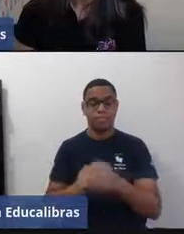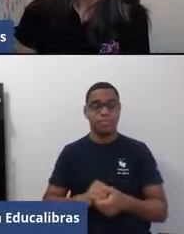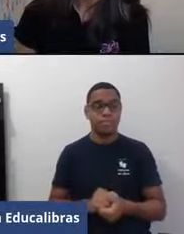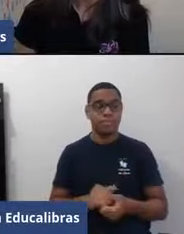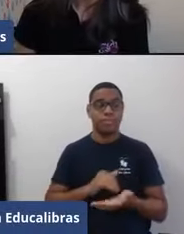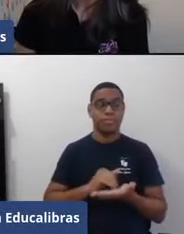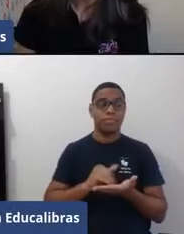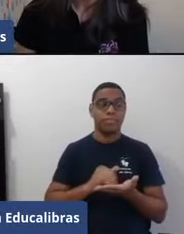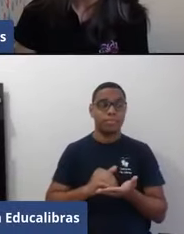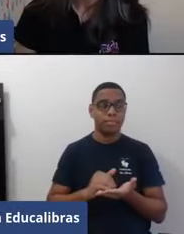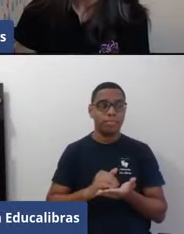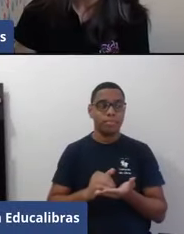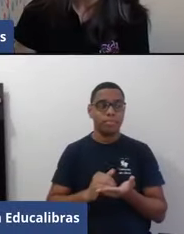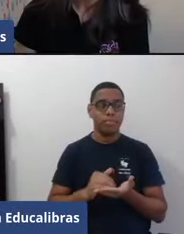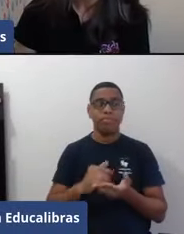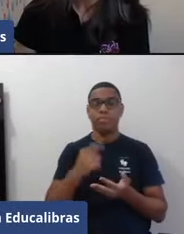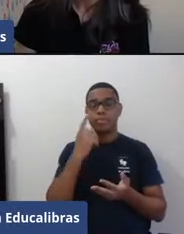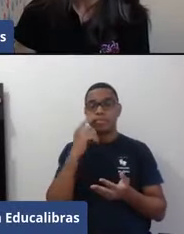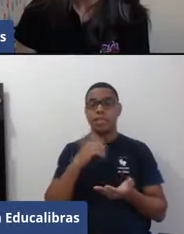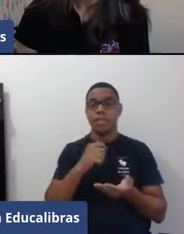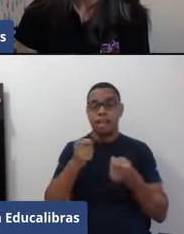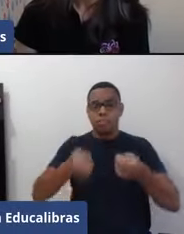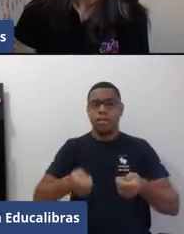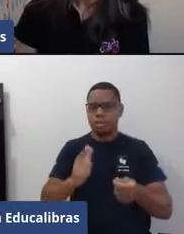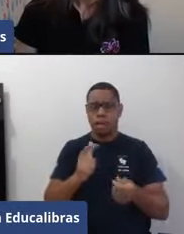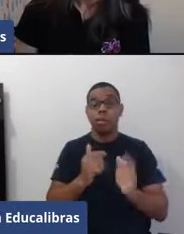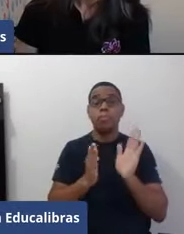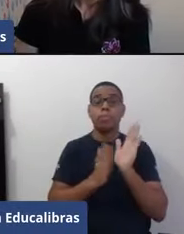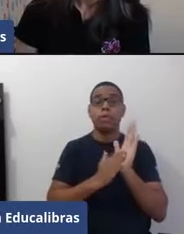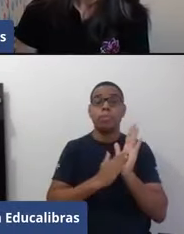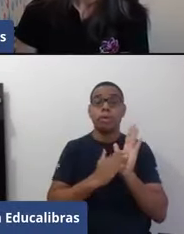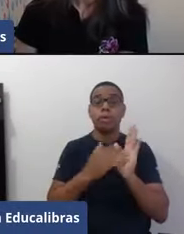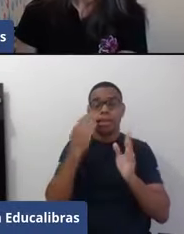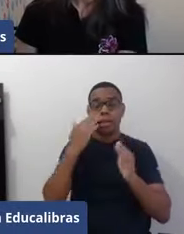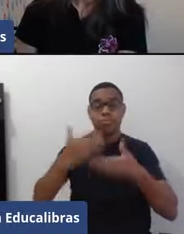Secretaria não impõe nada de jeito nenhum, mas para adiantar